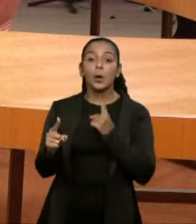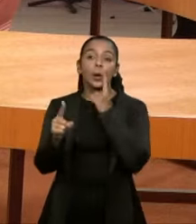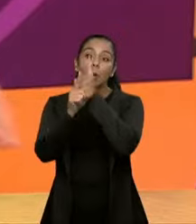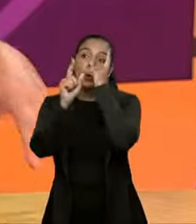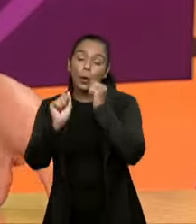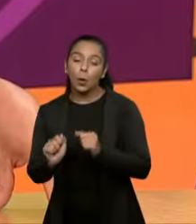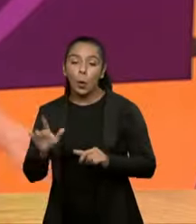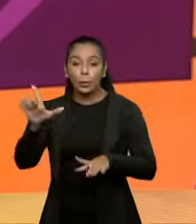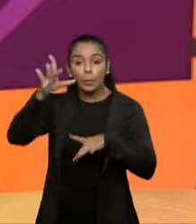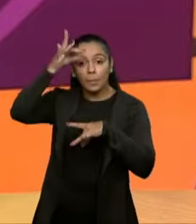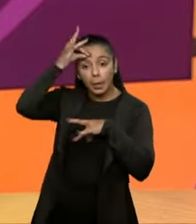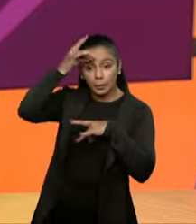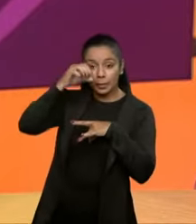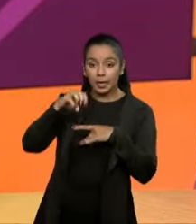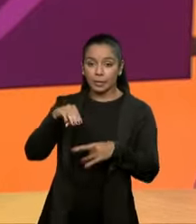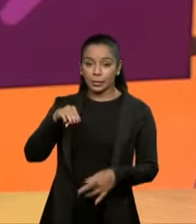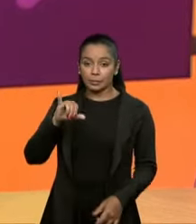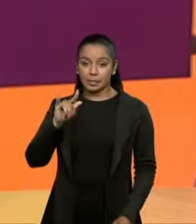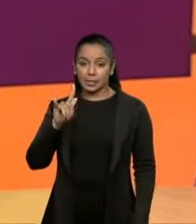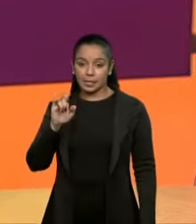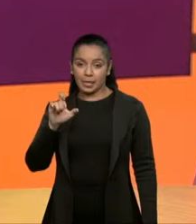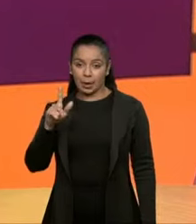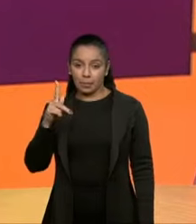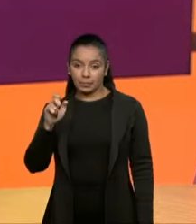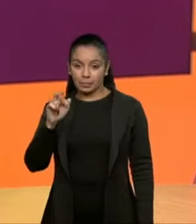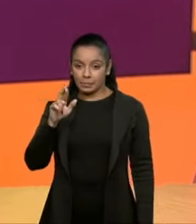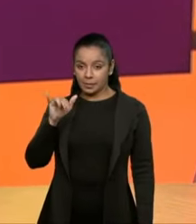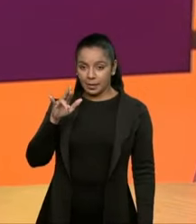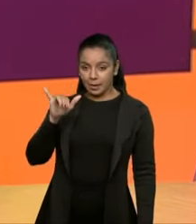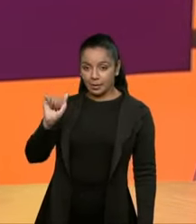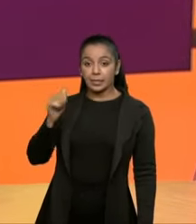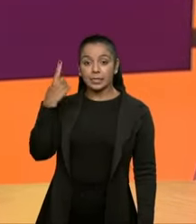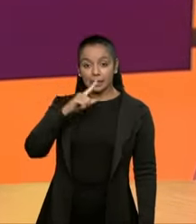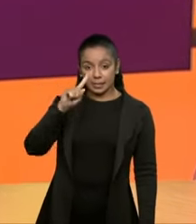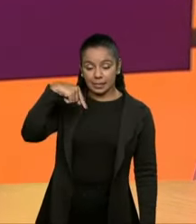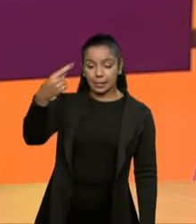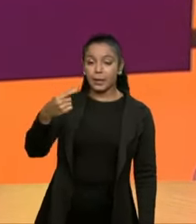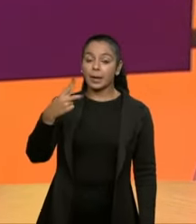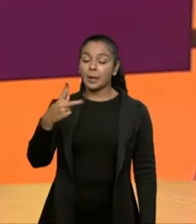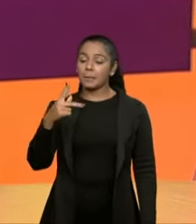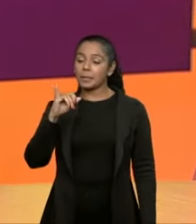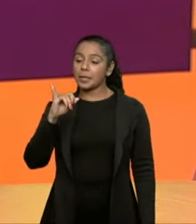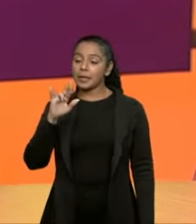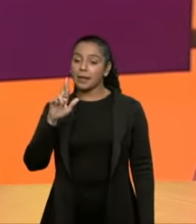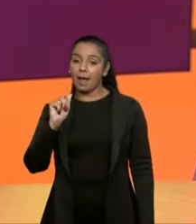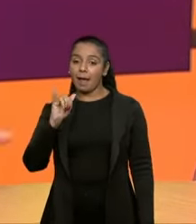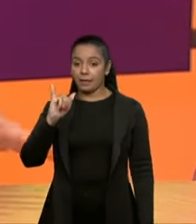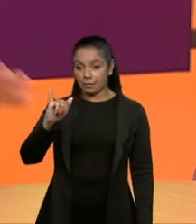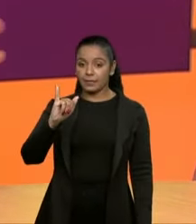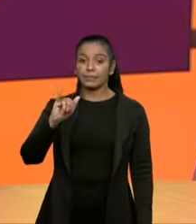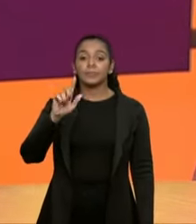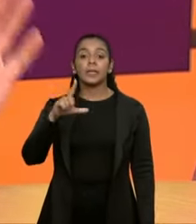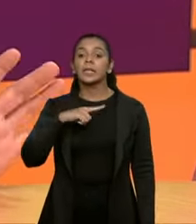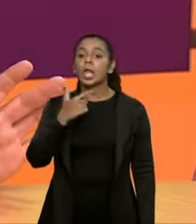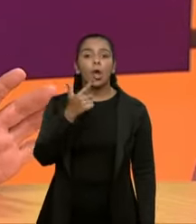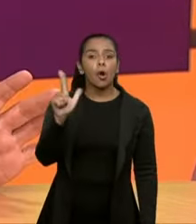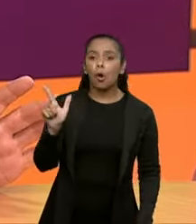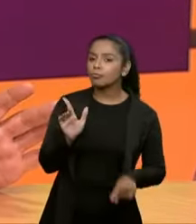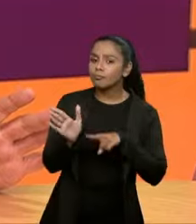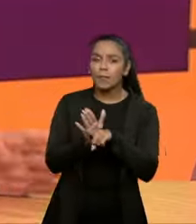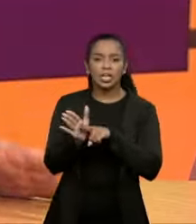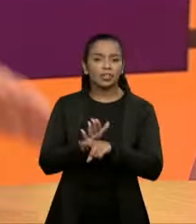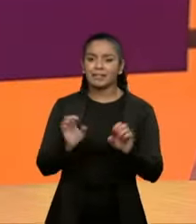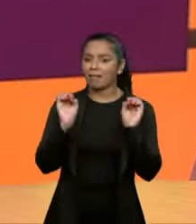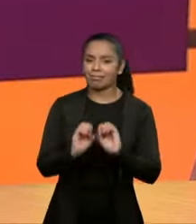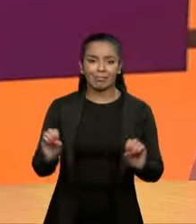esse que eu fiz, o Miguel Pereira. Eu fiz Volta Redonda, agora vou lançar semana que vem outro de Piraí. E tem uns que eu vou sem pesquisa de produção de